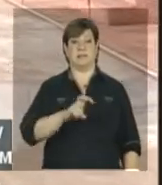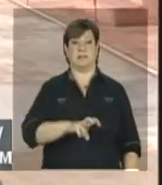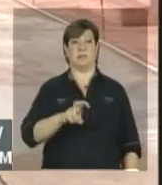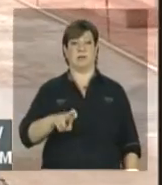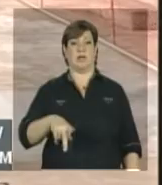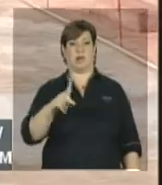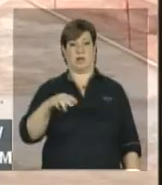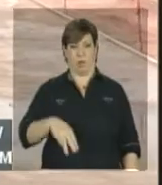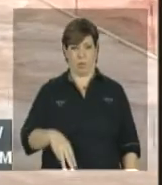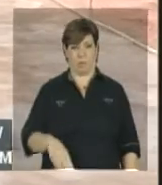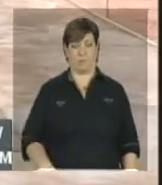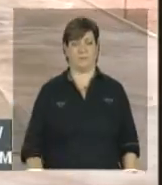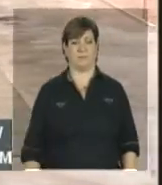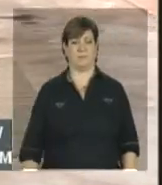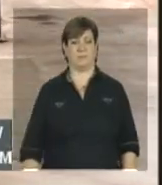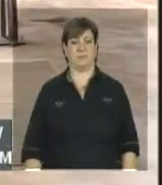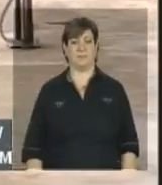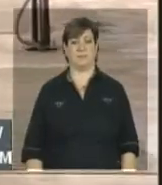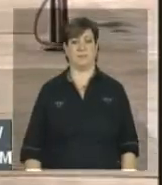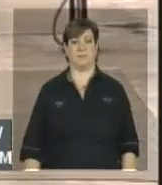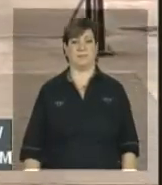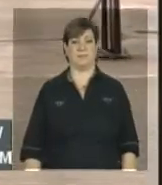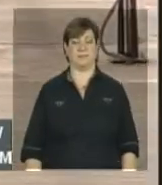55 quilômetros.